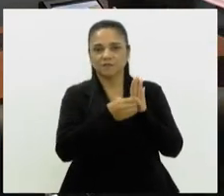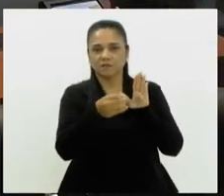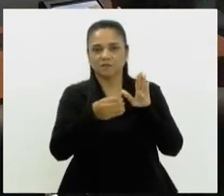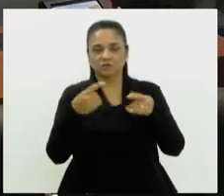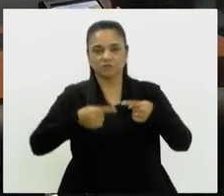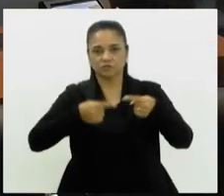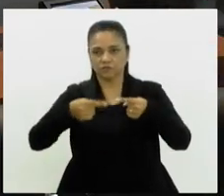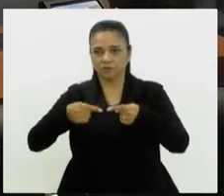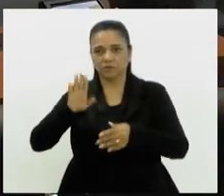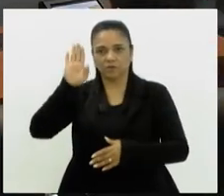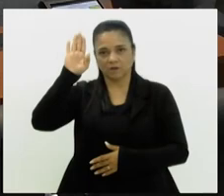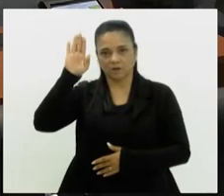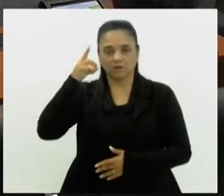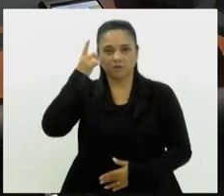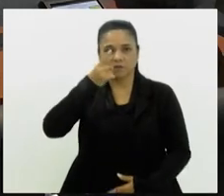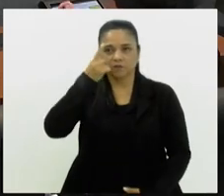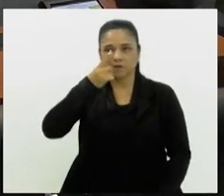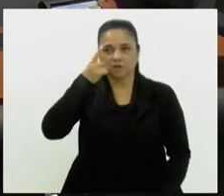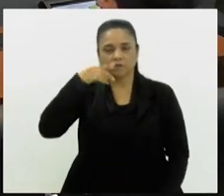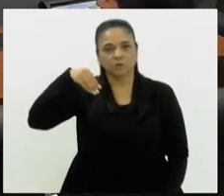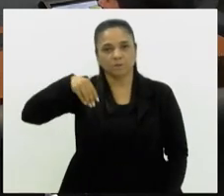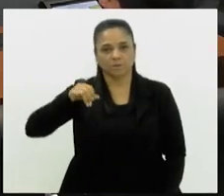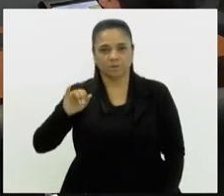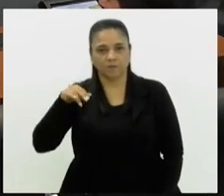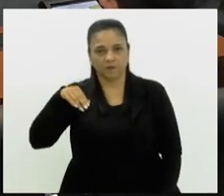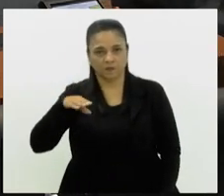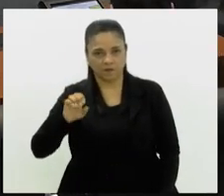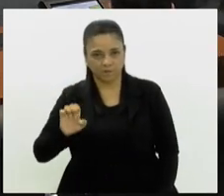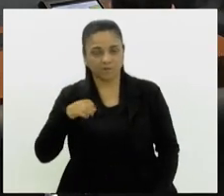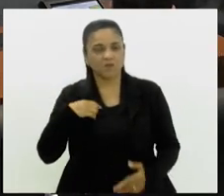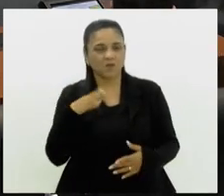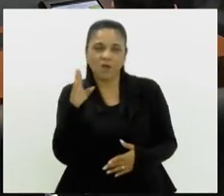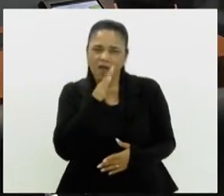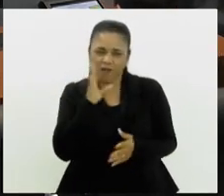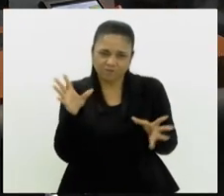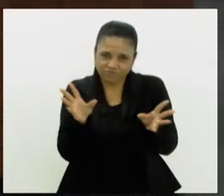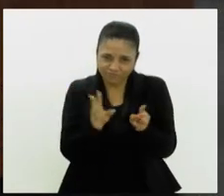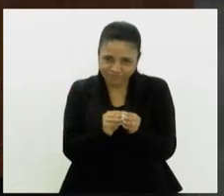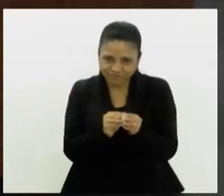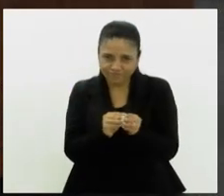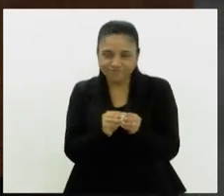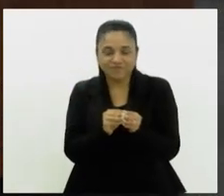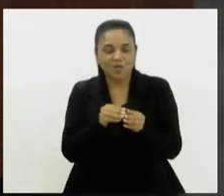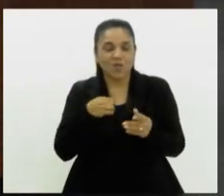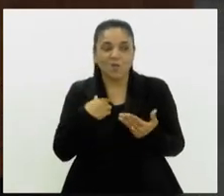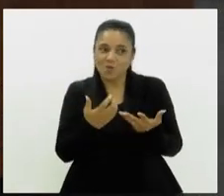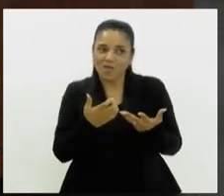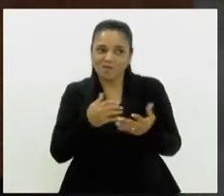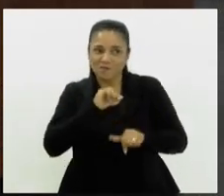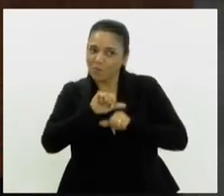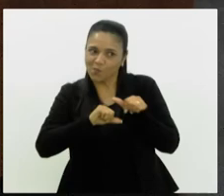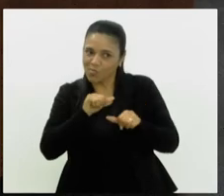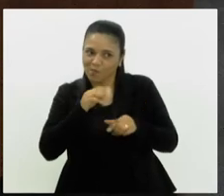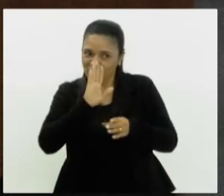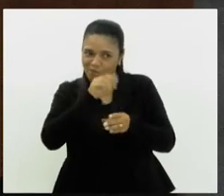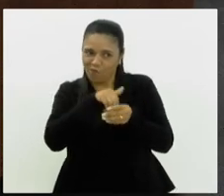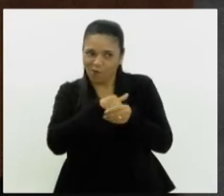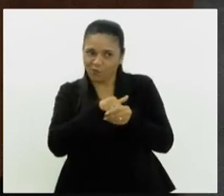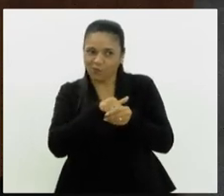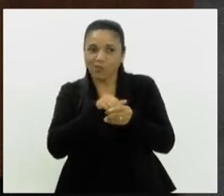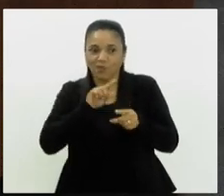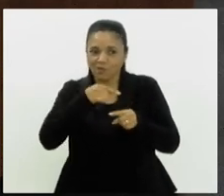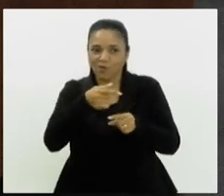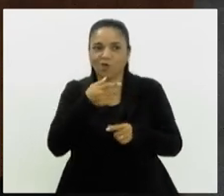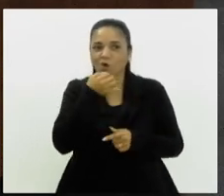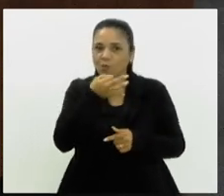presidente. Deputado Carlos Mink. Serei breve. Espero dessa vez não ter que mudar meu voto depois de ouvir a sua opinião.